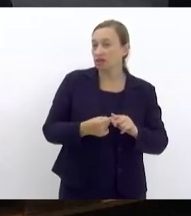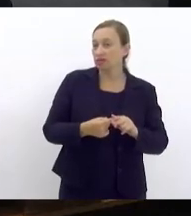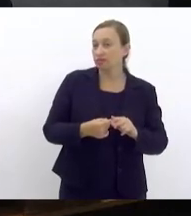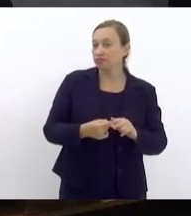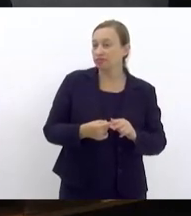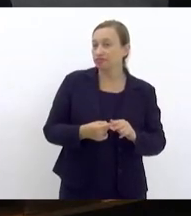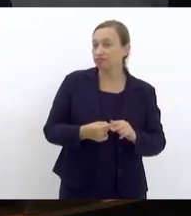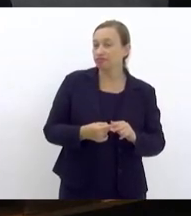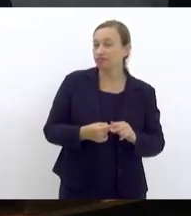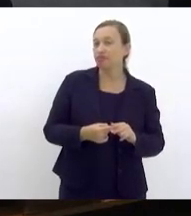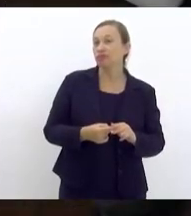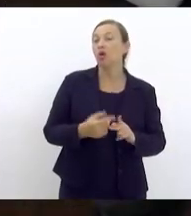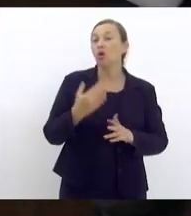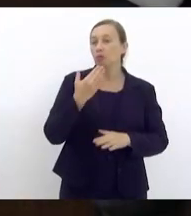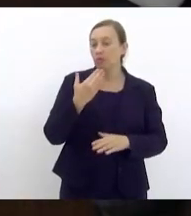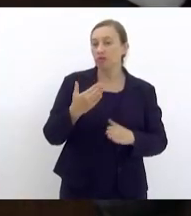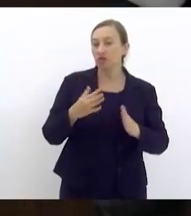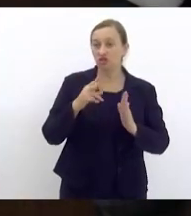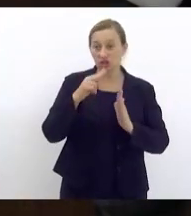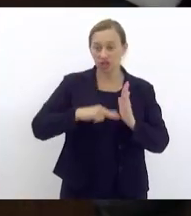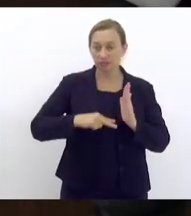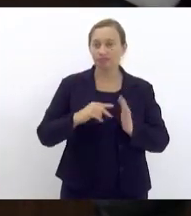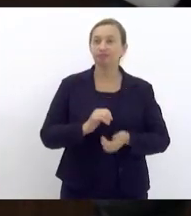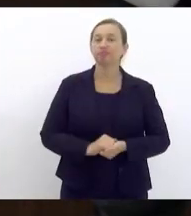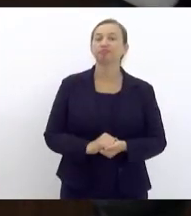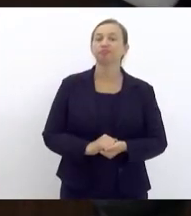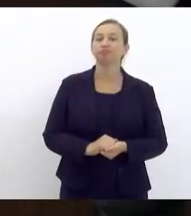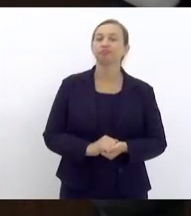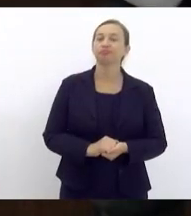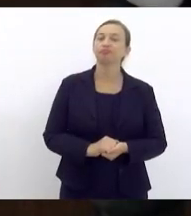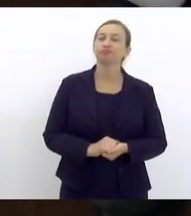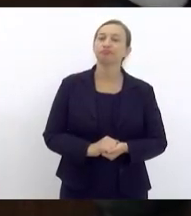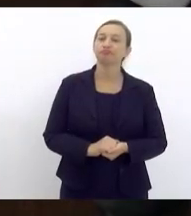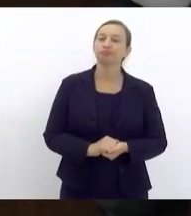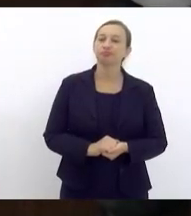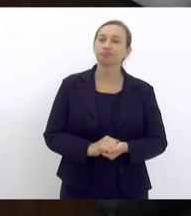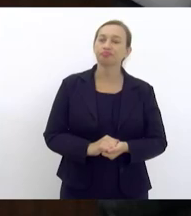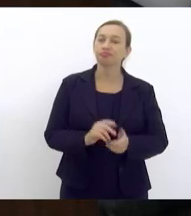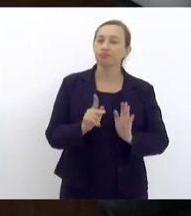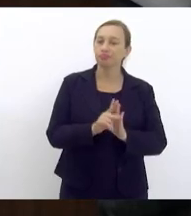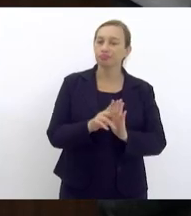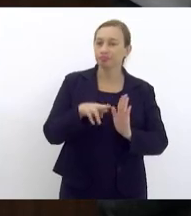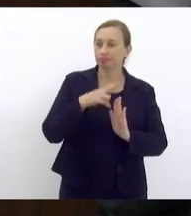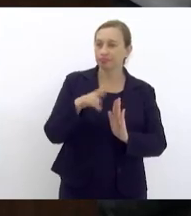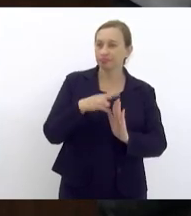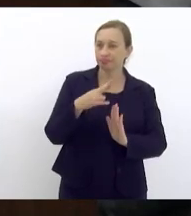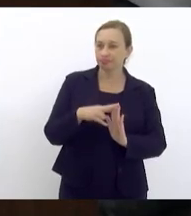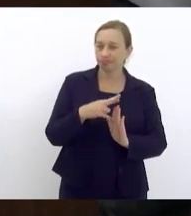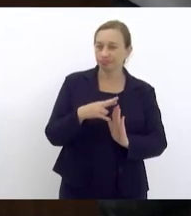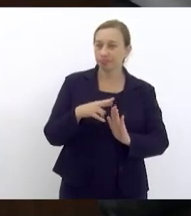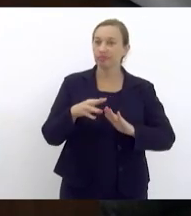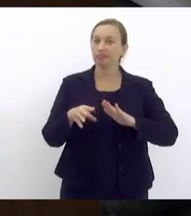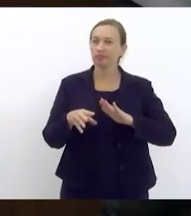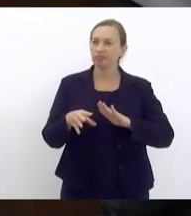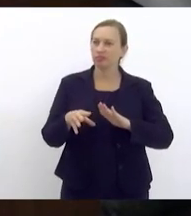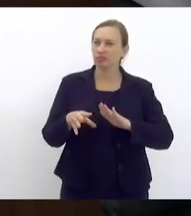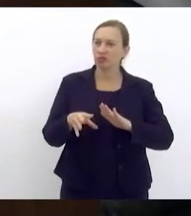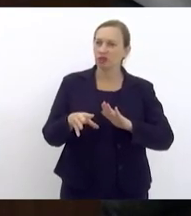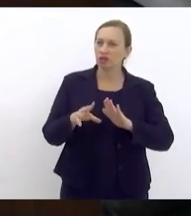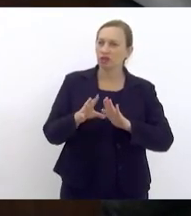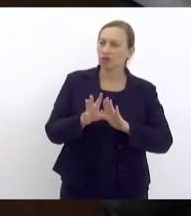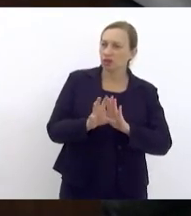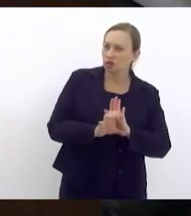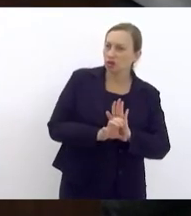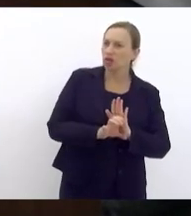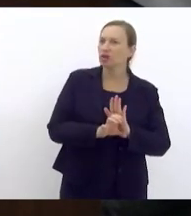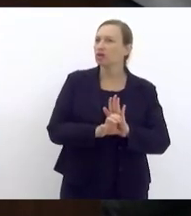Luís Paulo também foi alterada Então vamos permitir ler a imensa trata-se do projeto de resolução que tem como imitar regulamenta